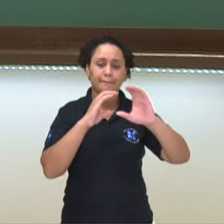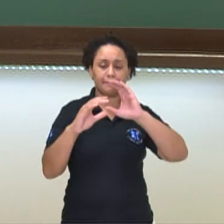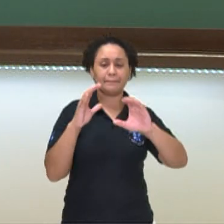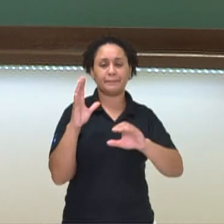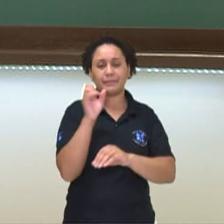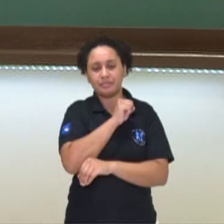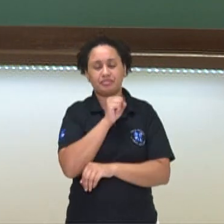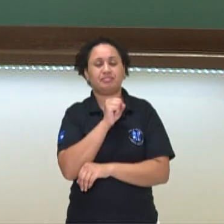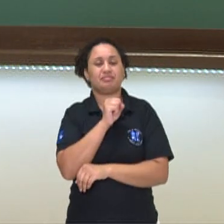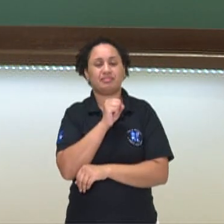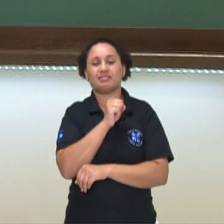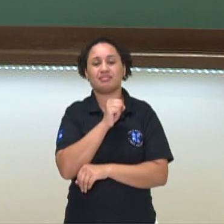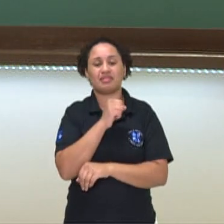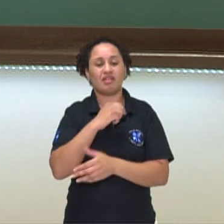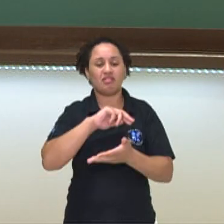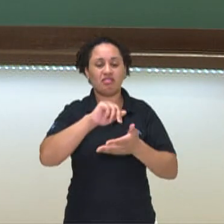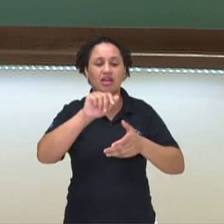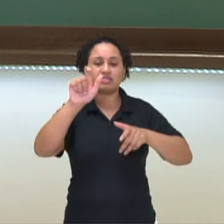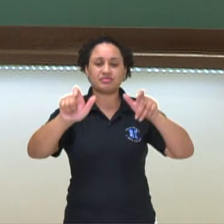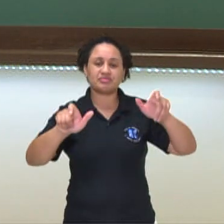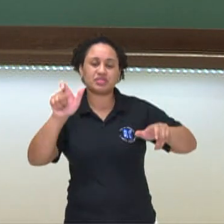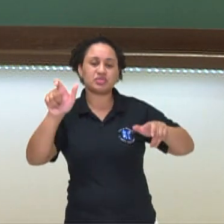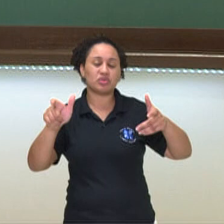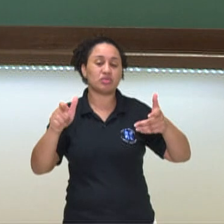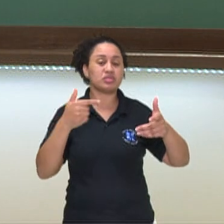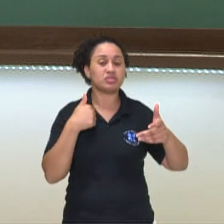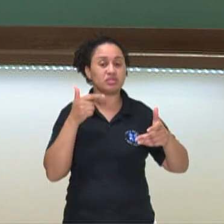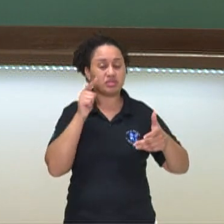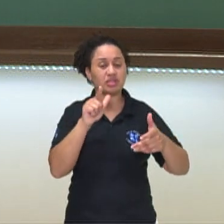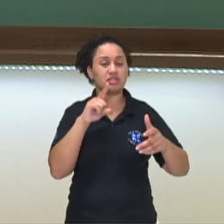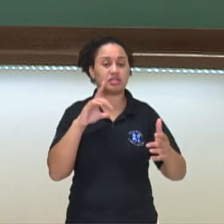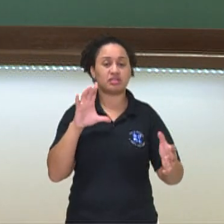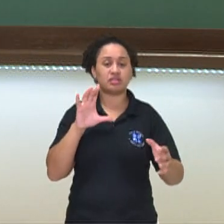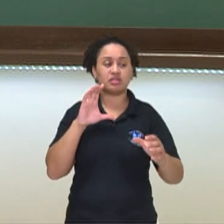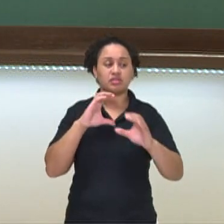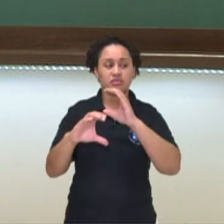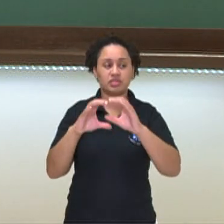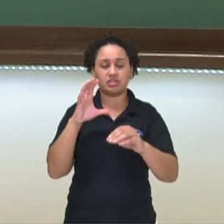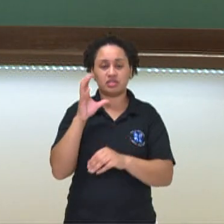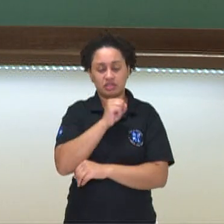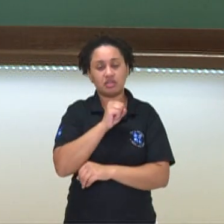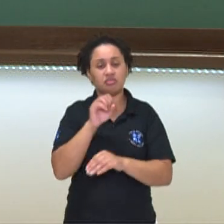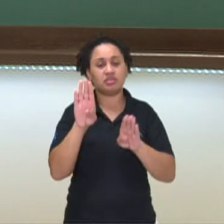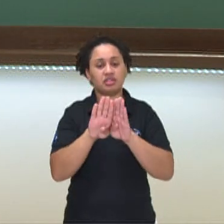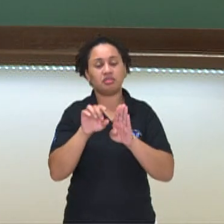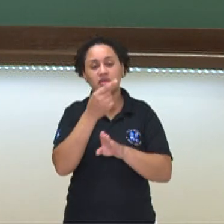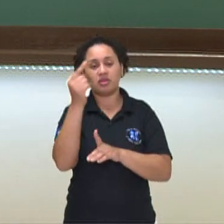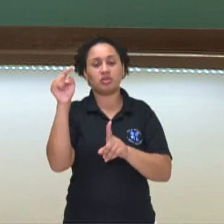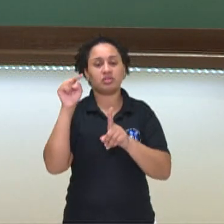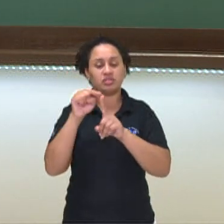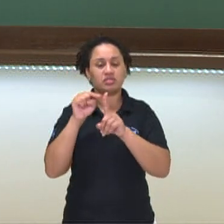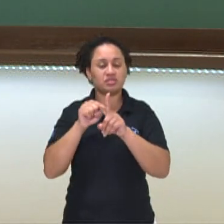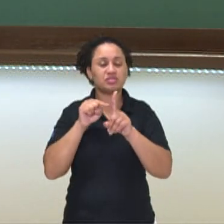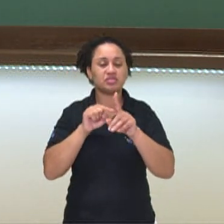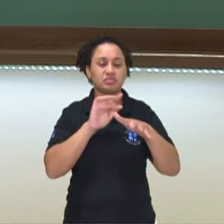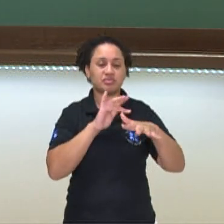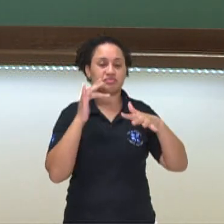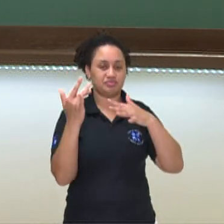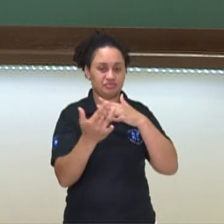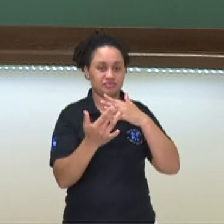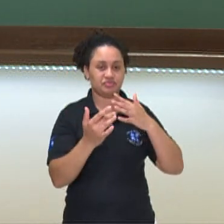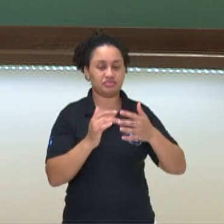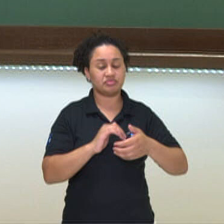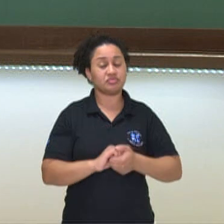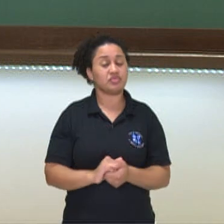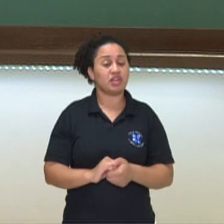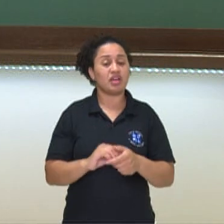instantânea entre diferentes indivíduos e também nós vamos ter outras formas de redes sociais